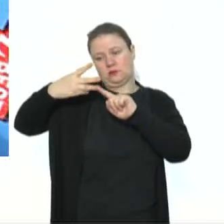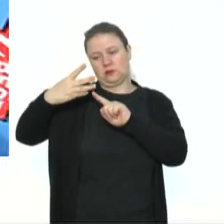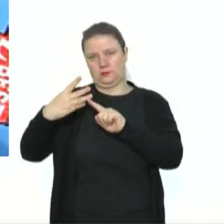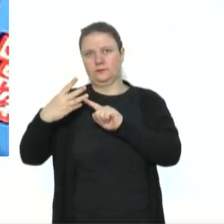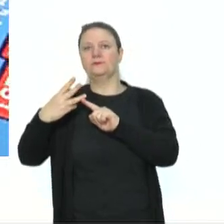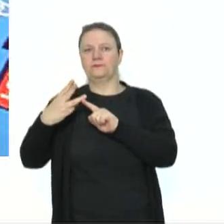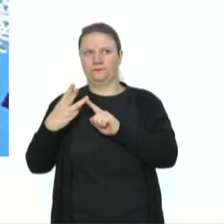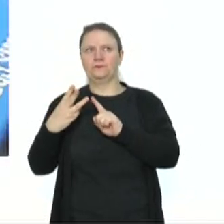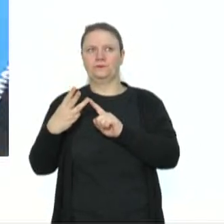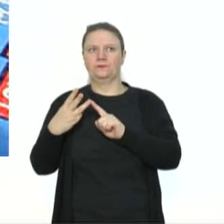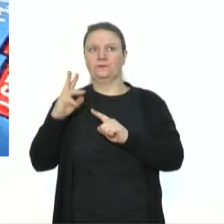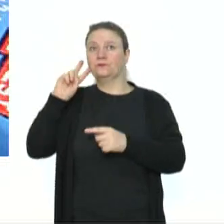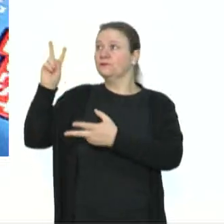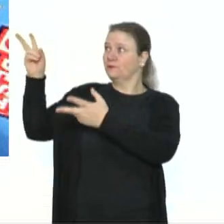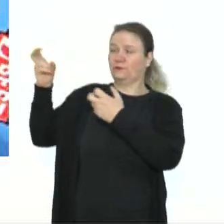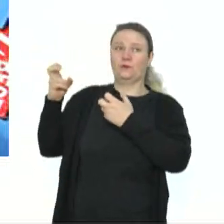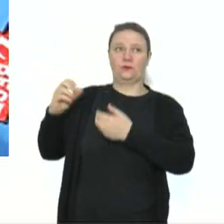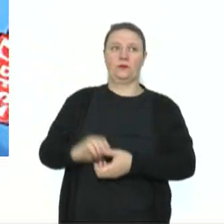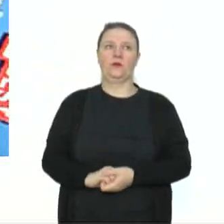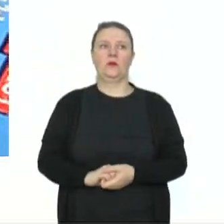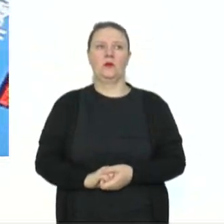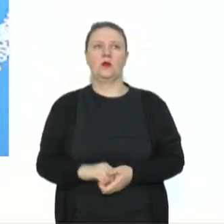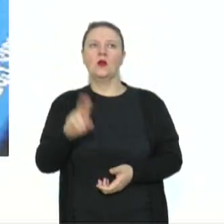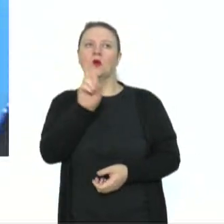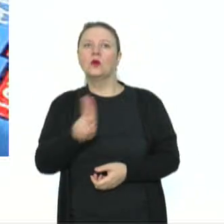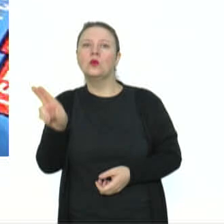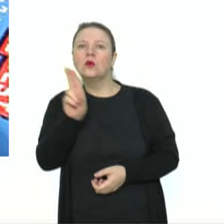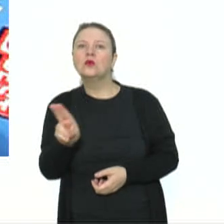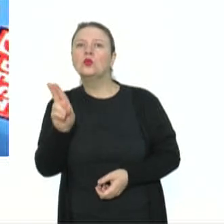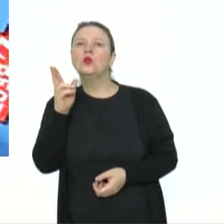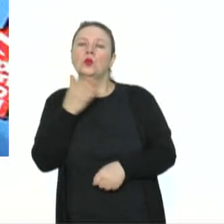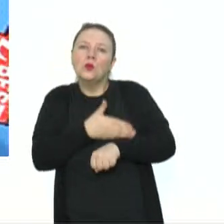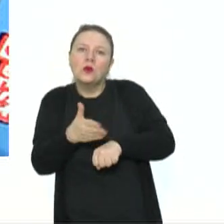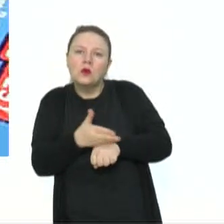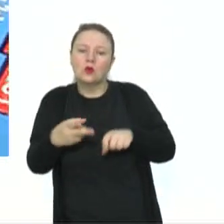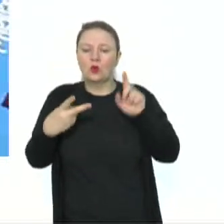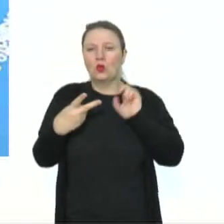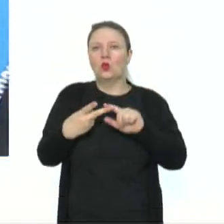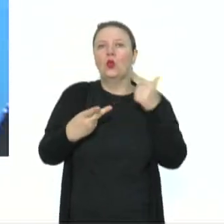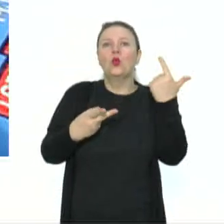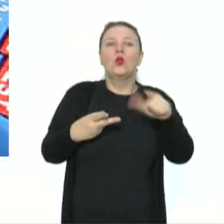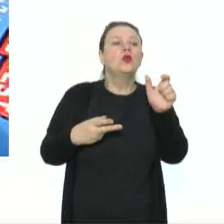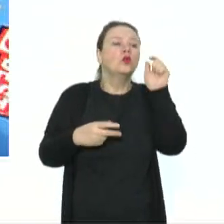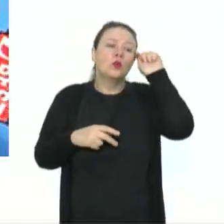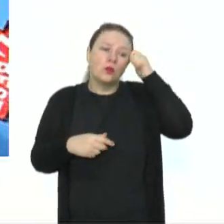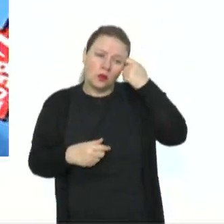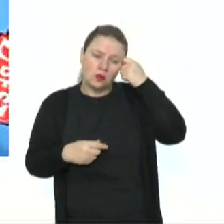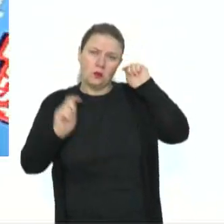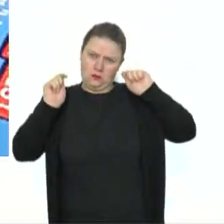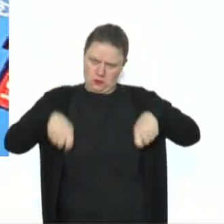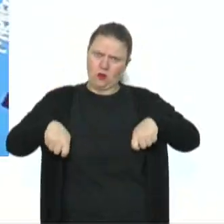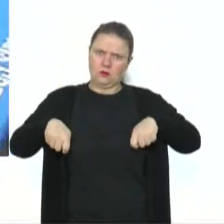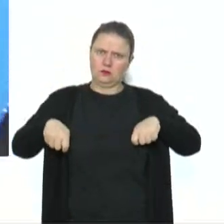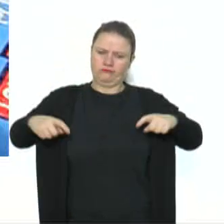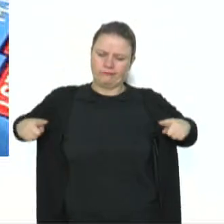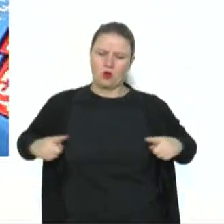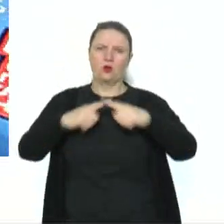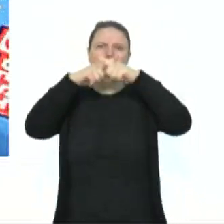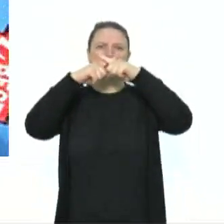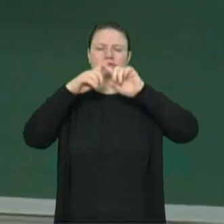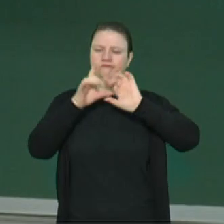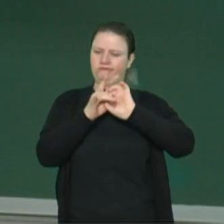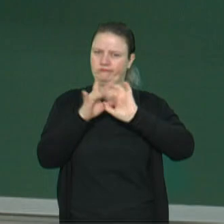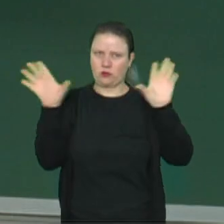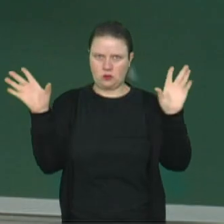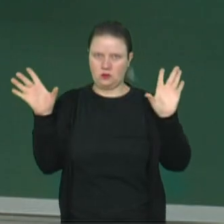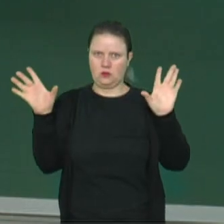aqui, né? Um atleta está usando branco e o outro atleta está usando preto. Aí pode. Então essas cores são permitidas. O que